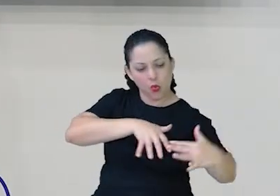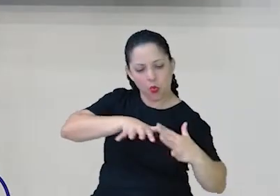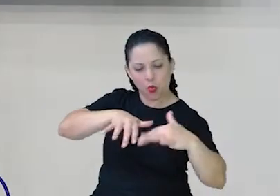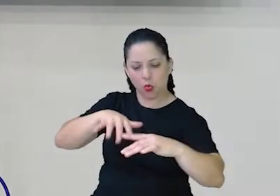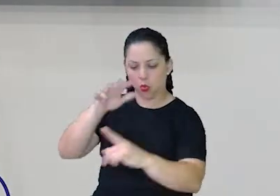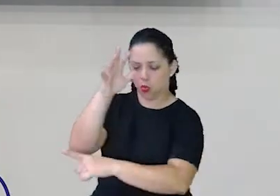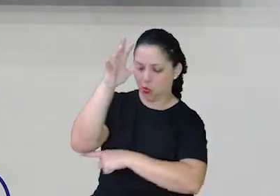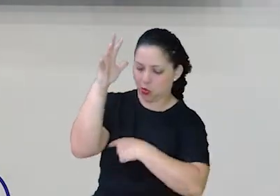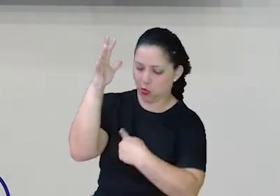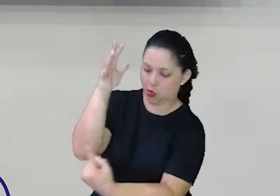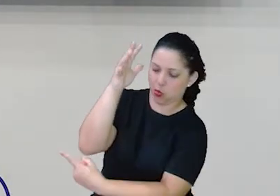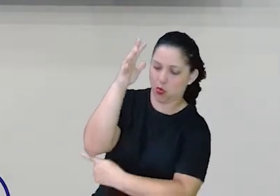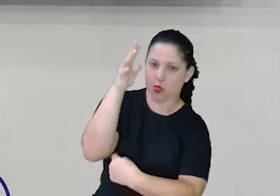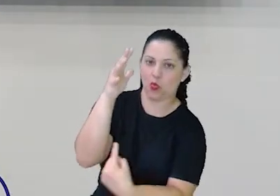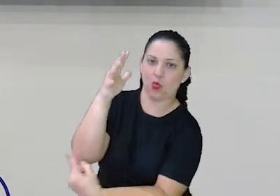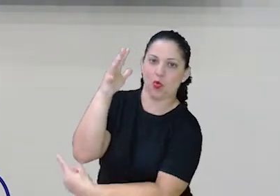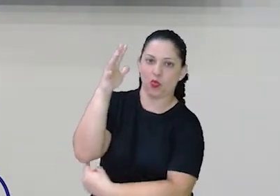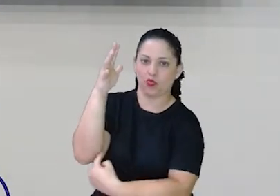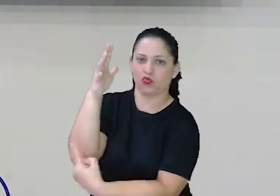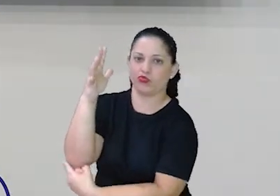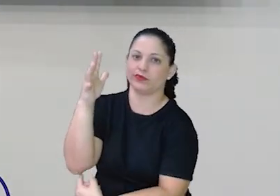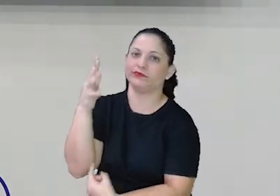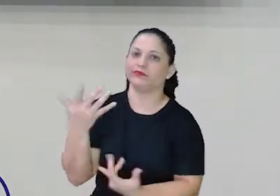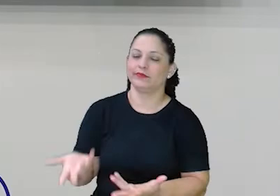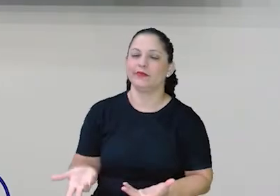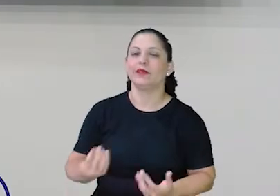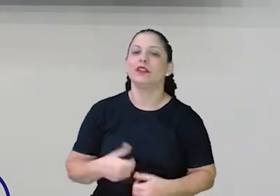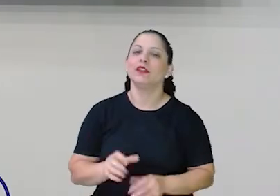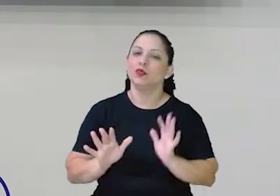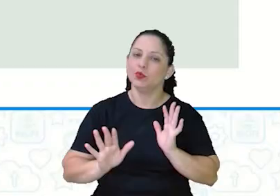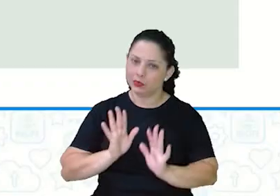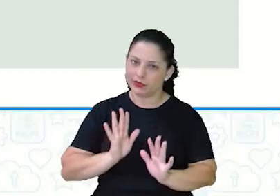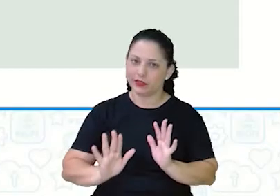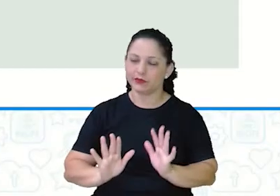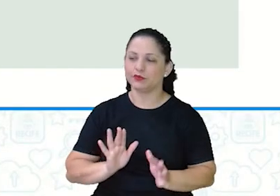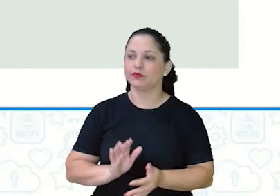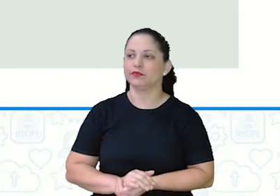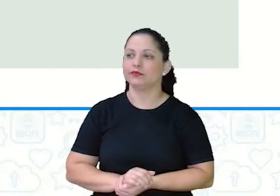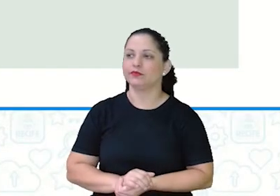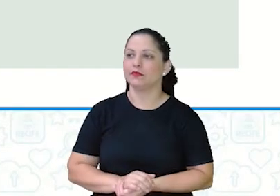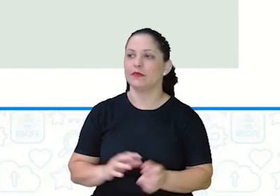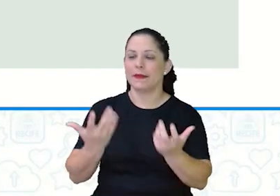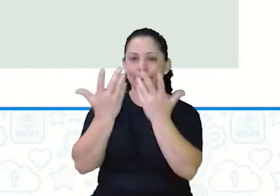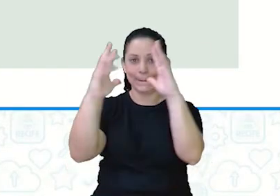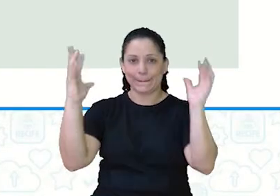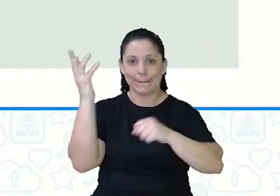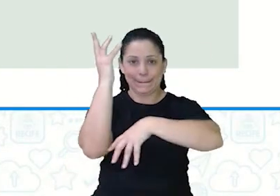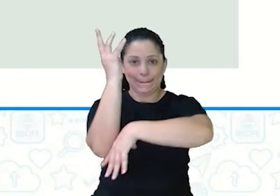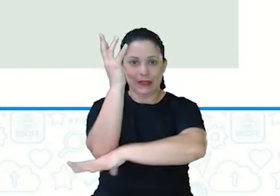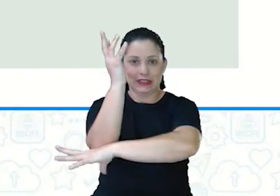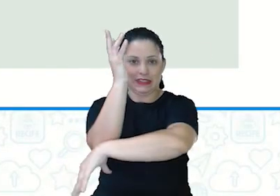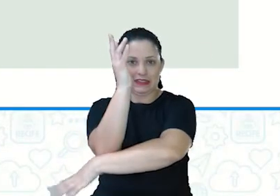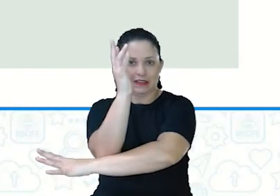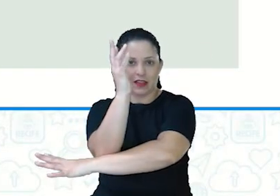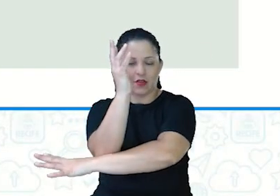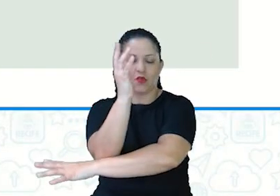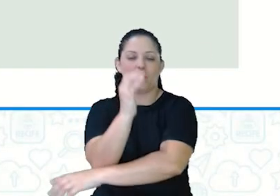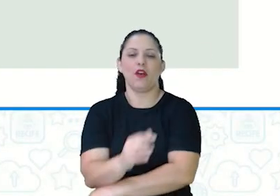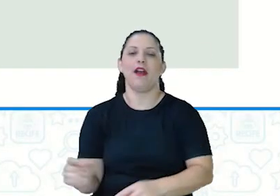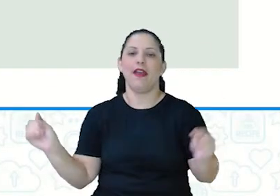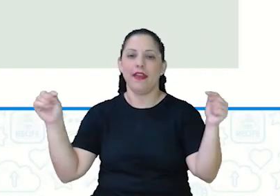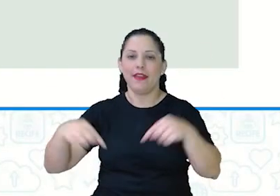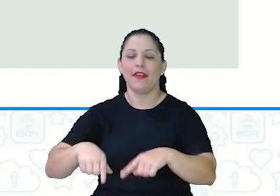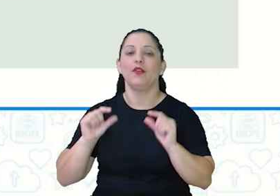áreas. Isso é muito preocupante, a gente tem que tomar cuidado. E olha só, manguezal, mangue ou mangal é um